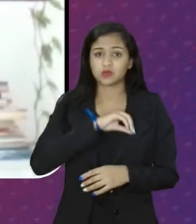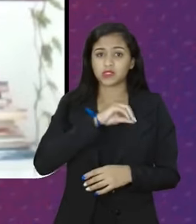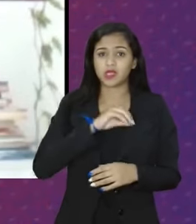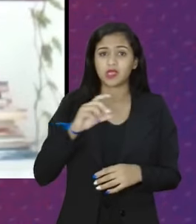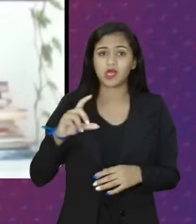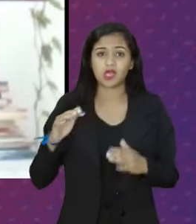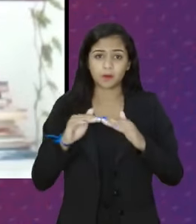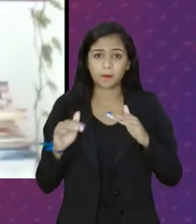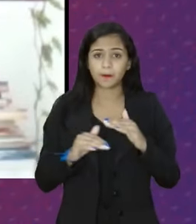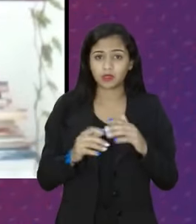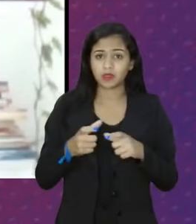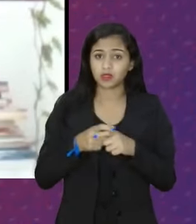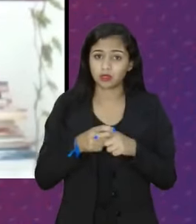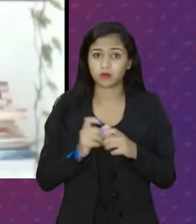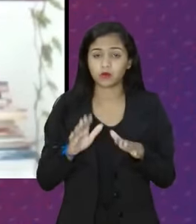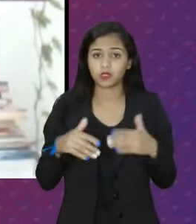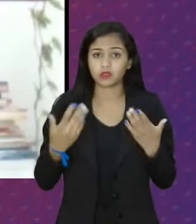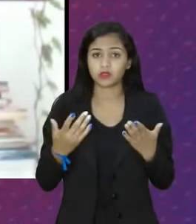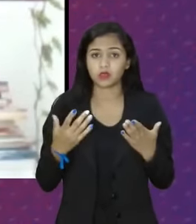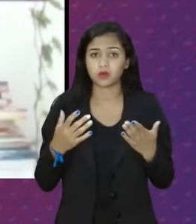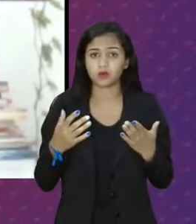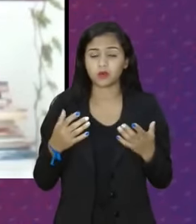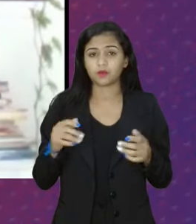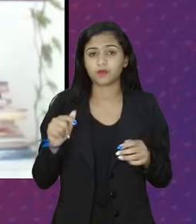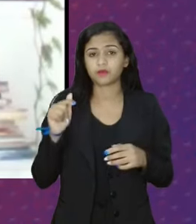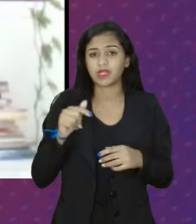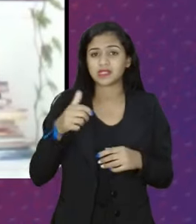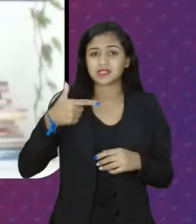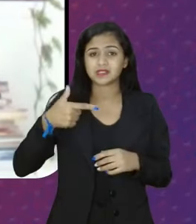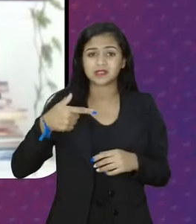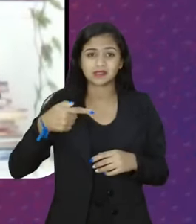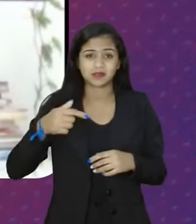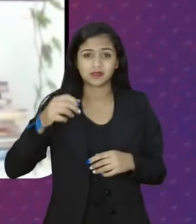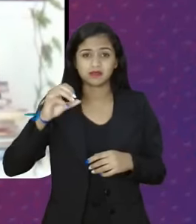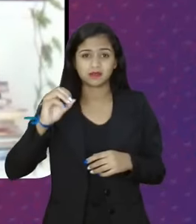dizer, e estes concentraram